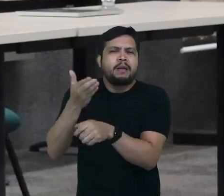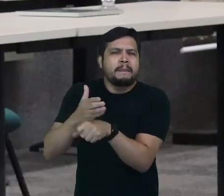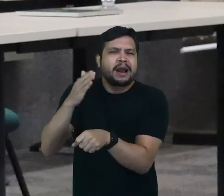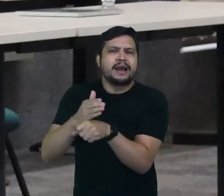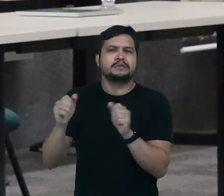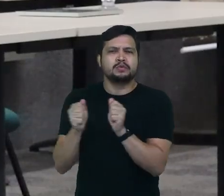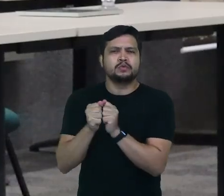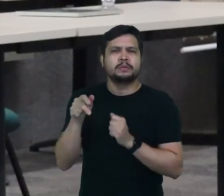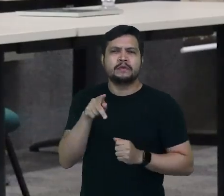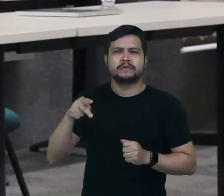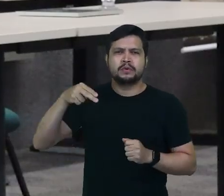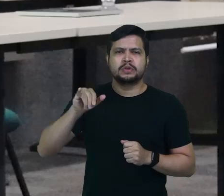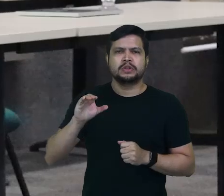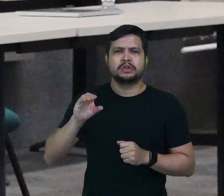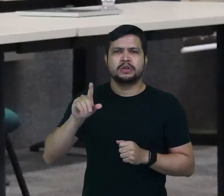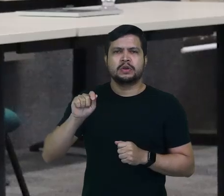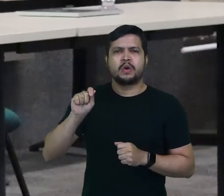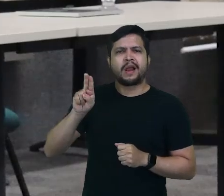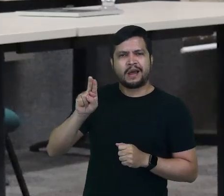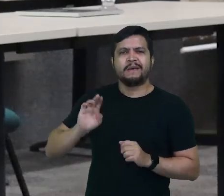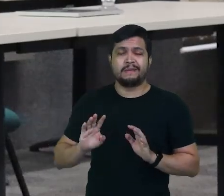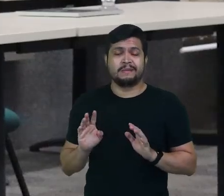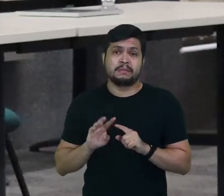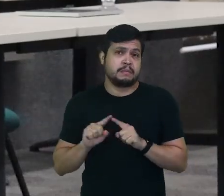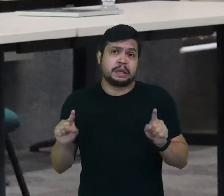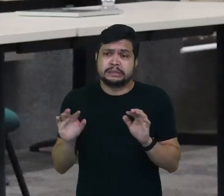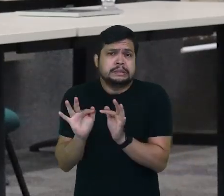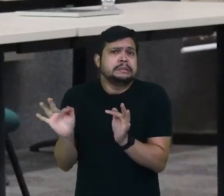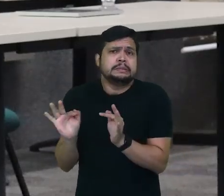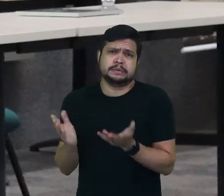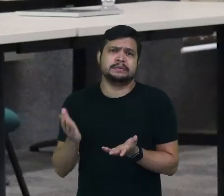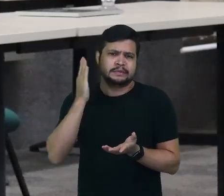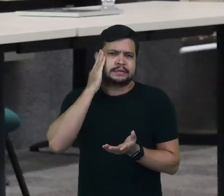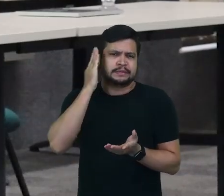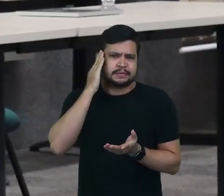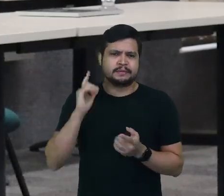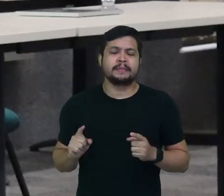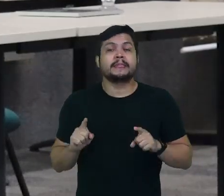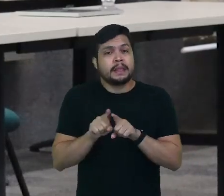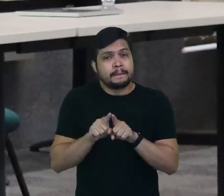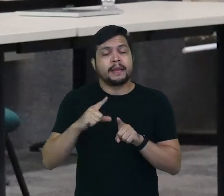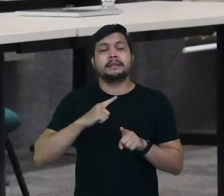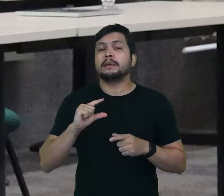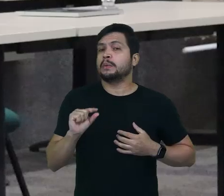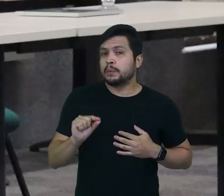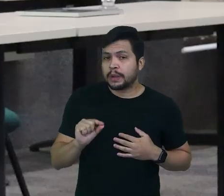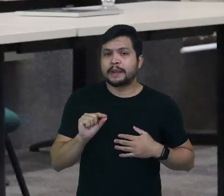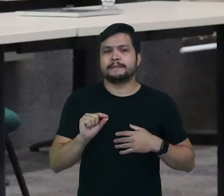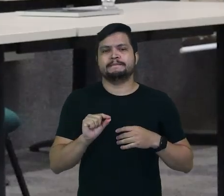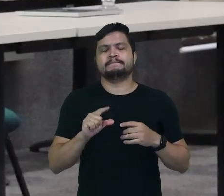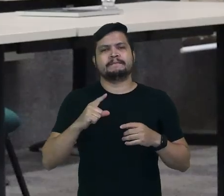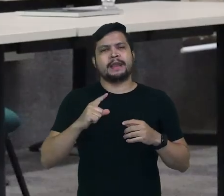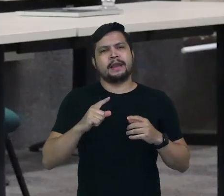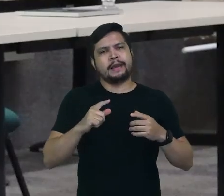tinha algumas coisas assim, mas não tinha uma aproximação maior. Até com organizações de produtores, com formuladores de